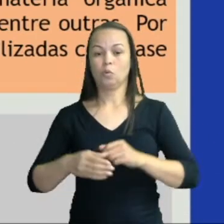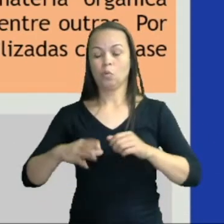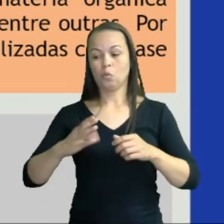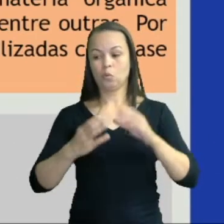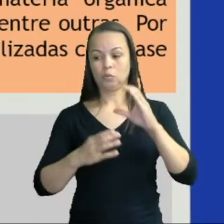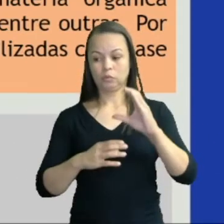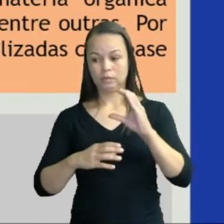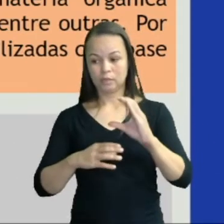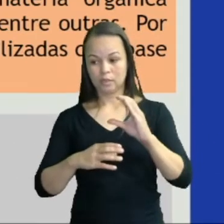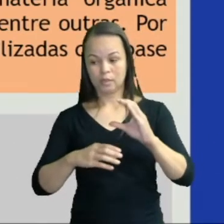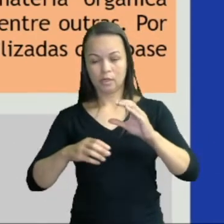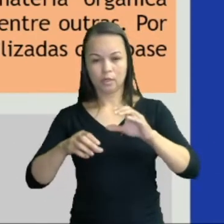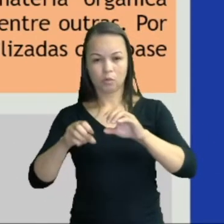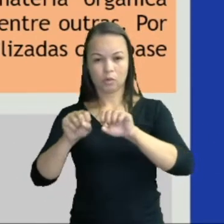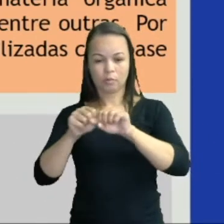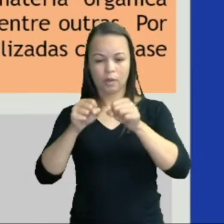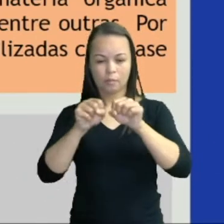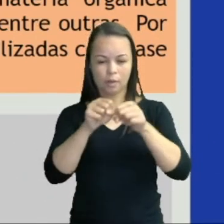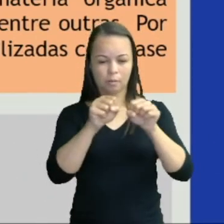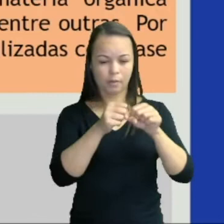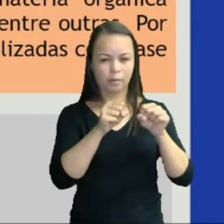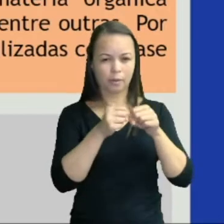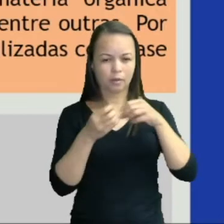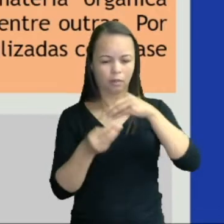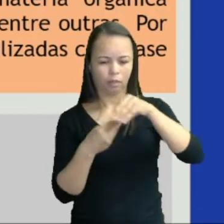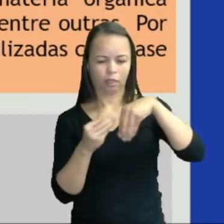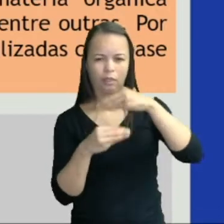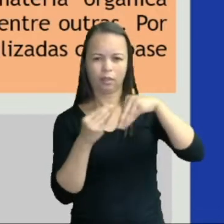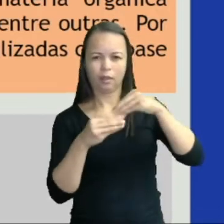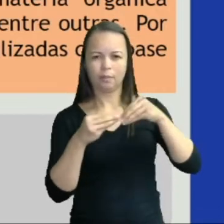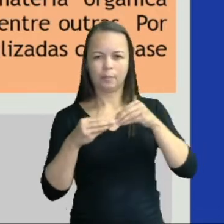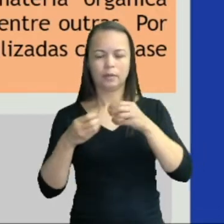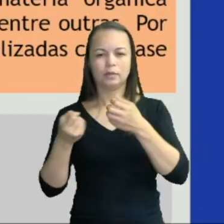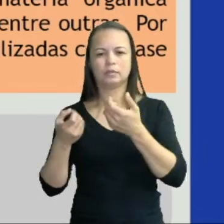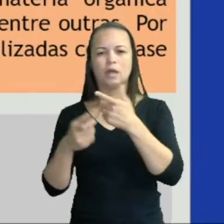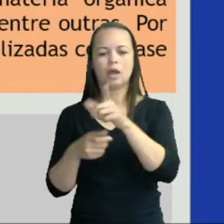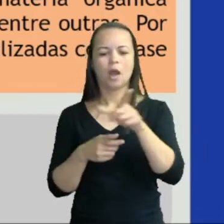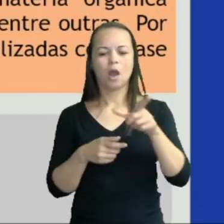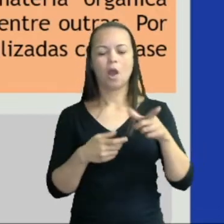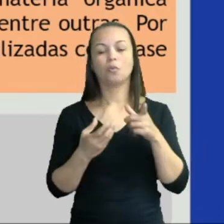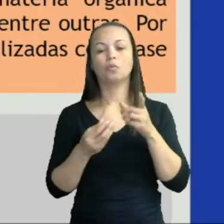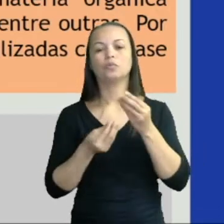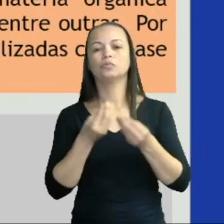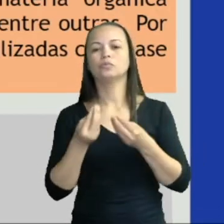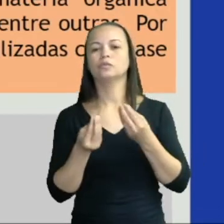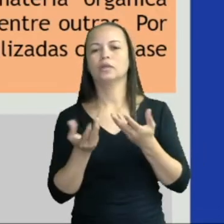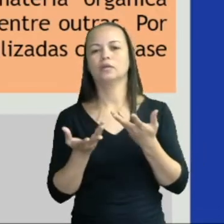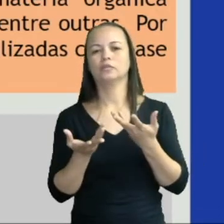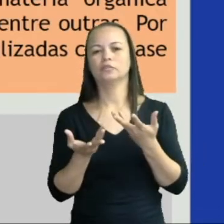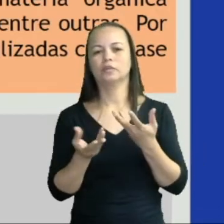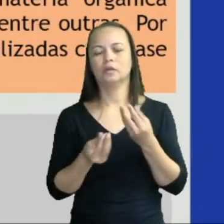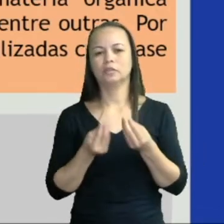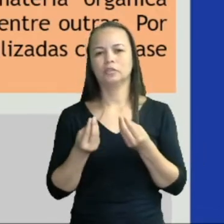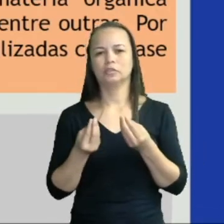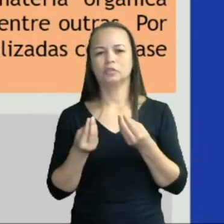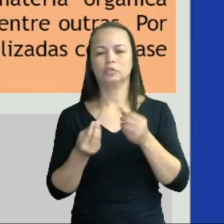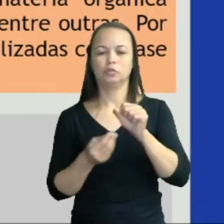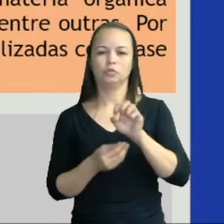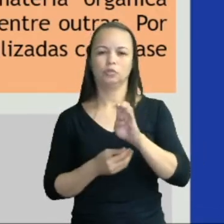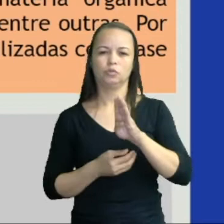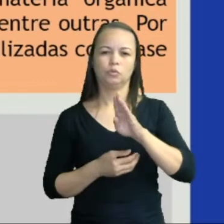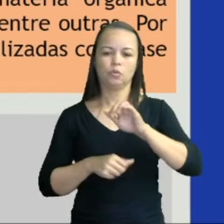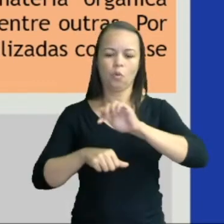se desprende, né, a rocha-mãe, e vai se misturando a outra